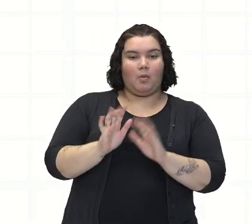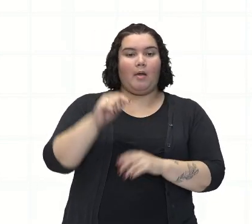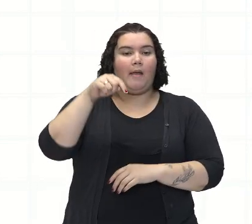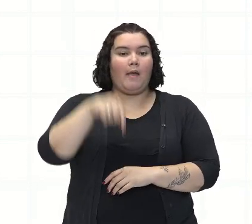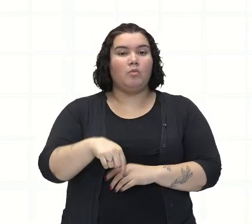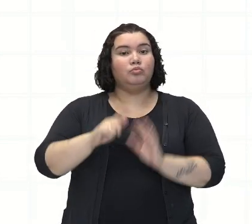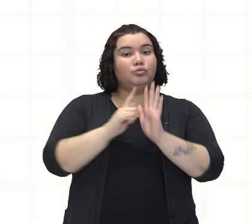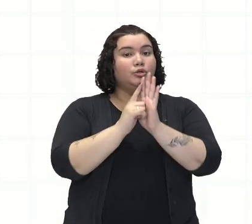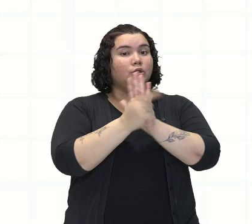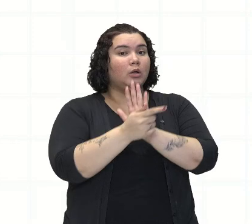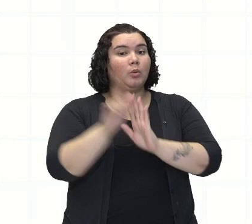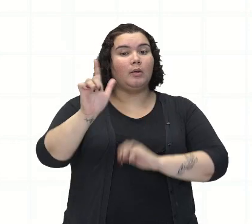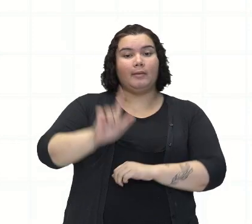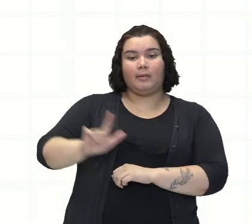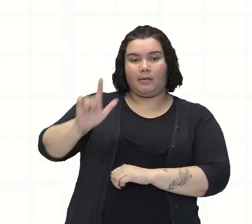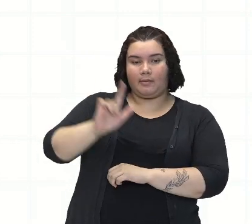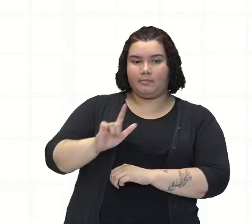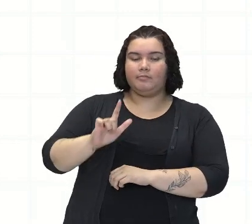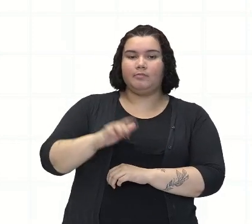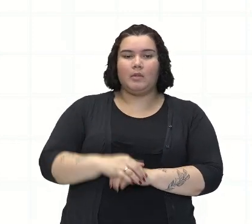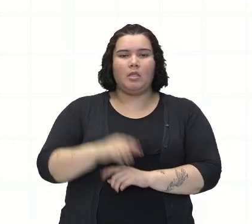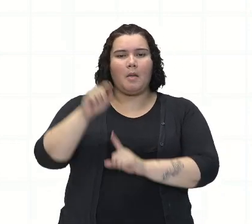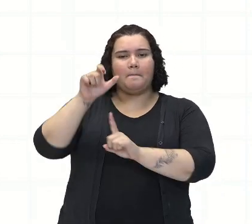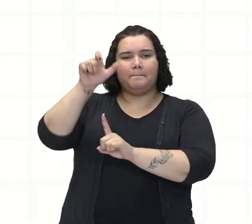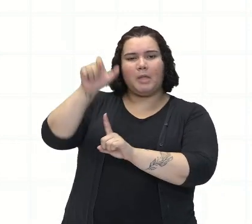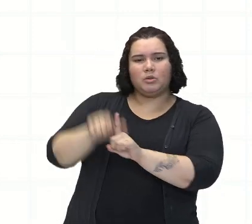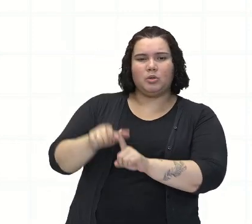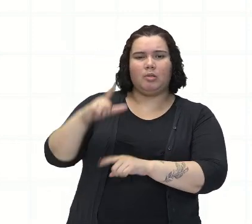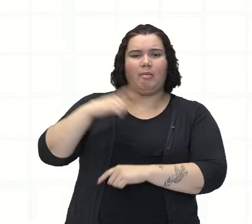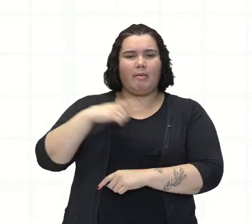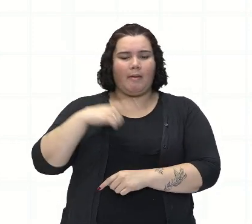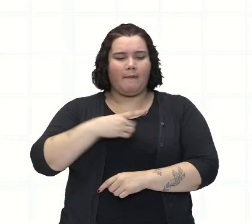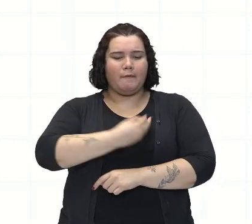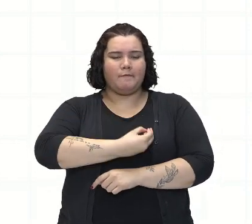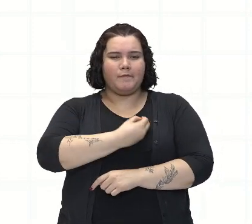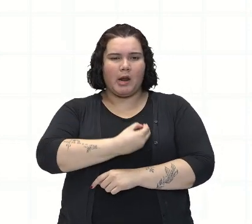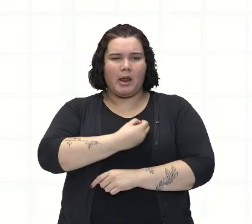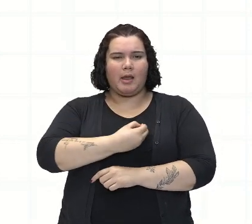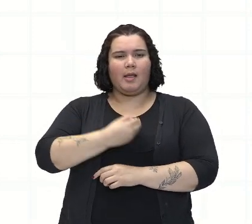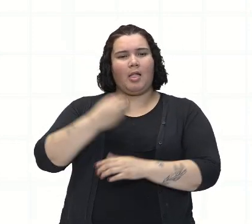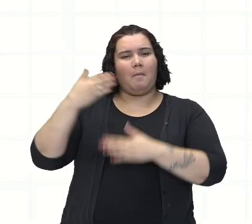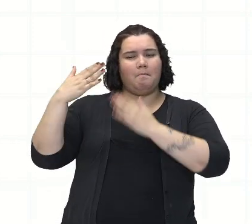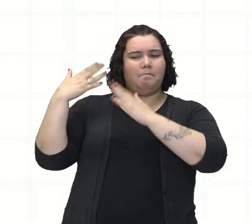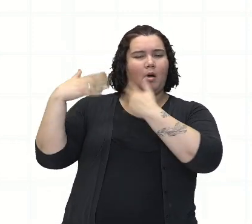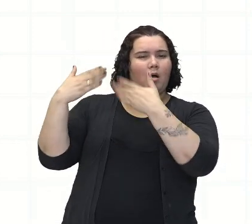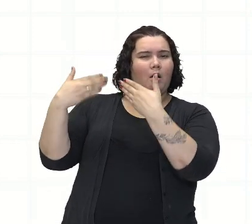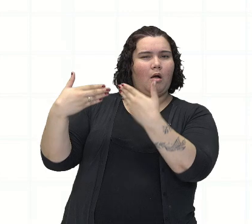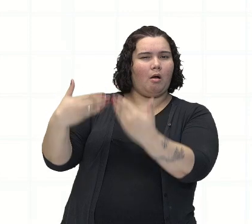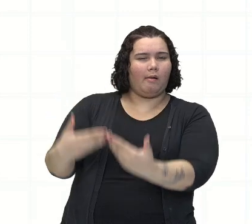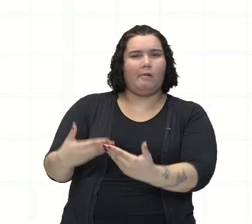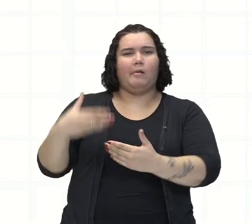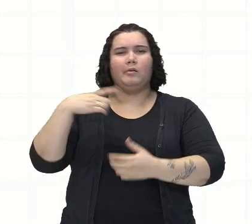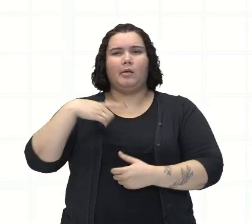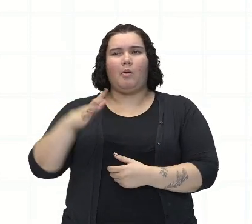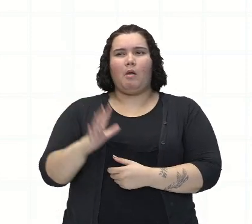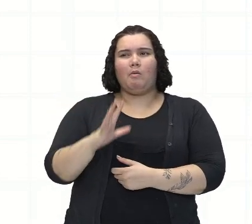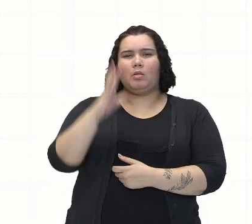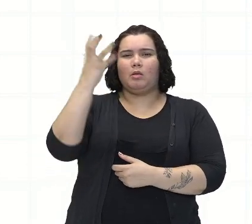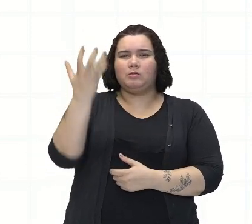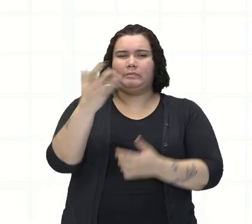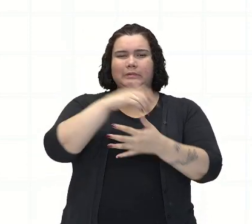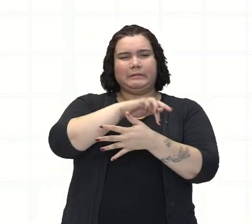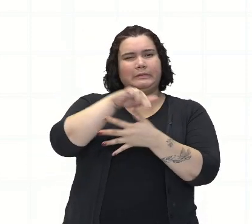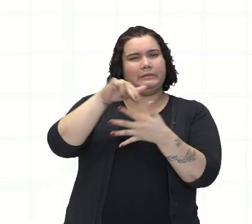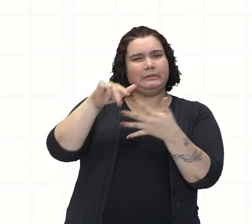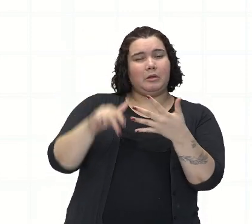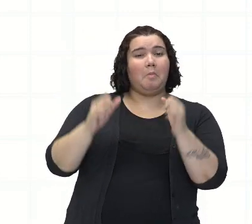algumas características. Esses personagens vivenciam muitas situações ao longo da história, que pode se passar por um espaço de tempo bem grande,